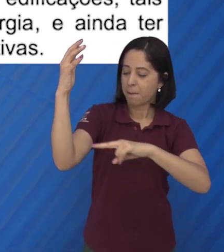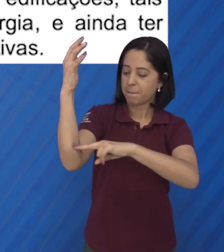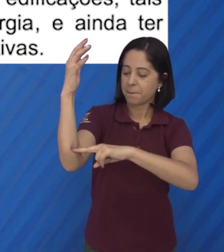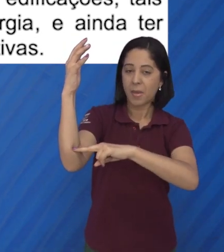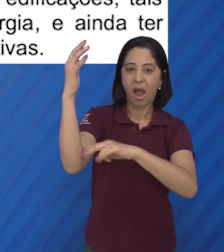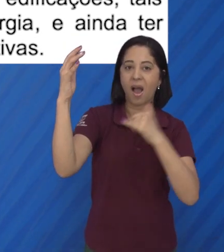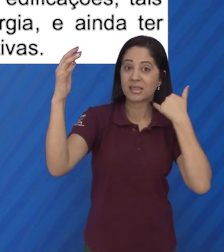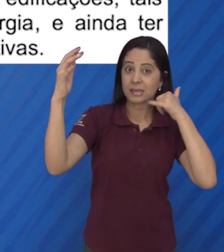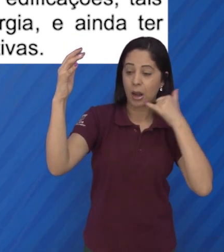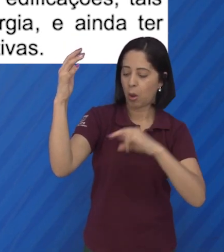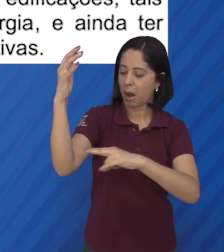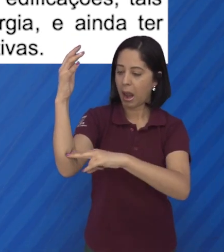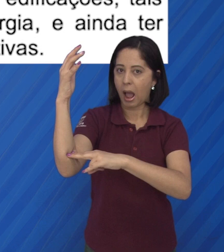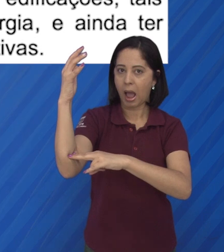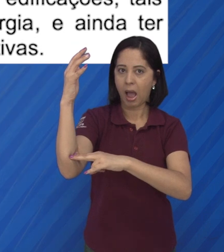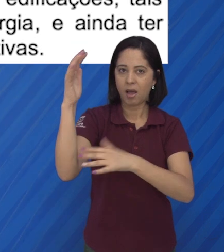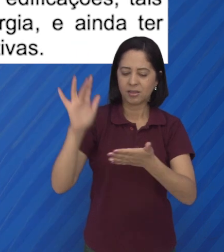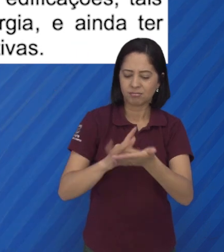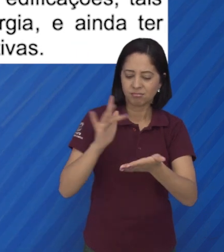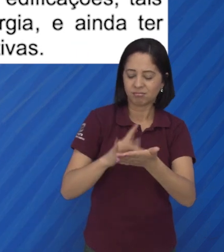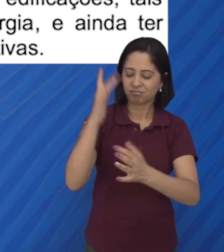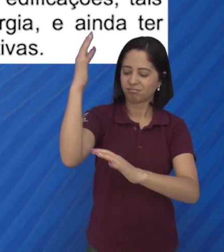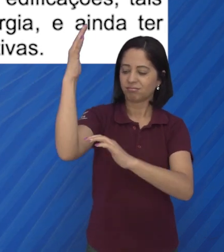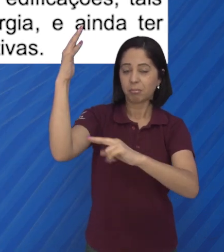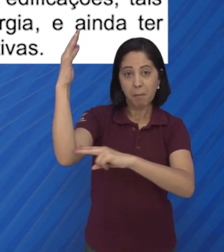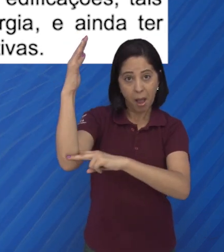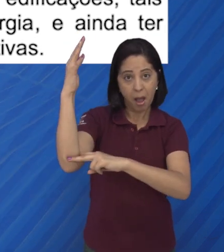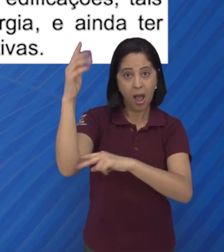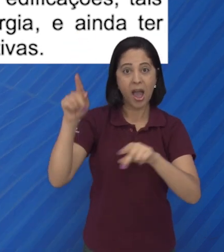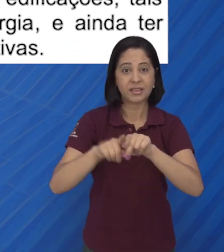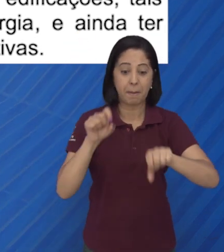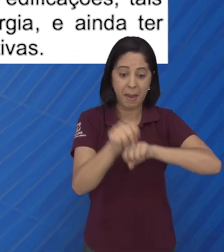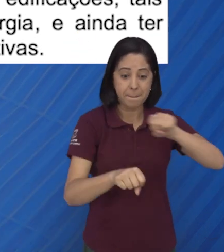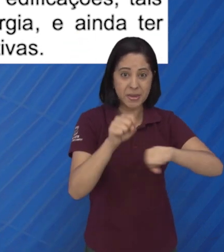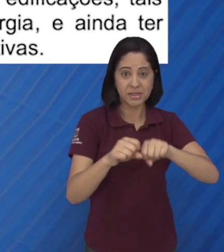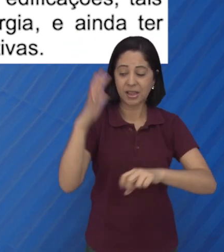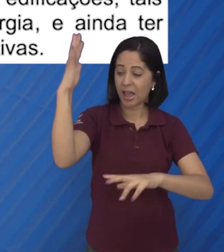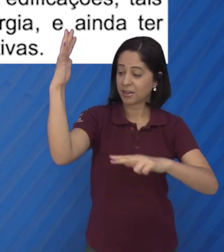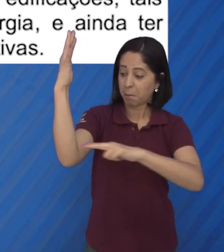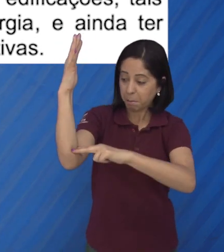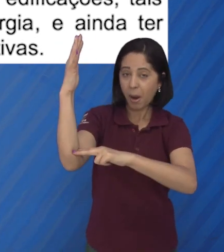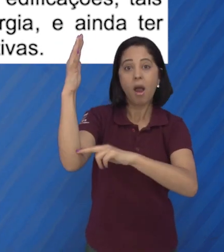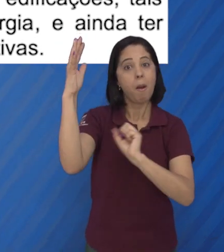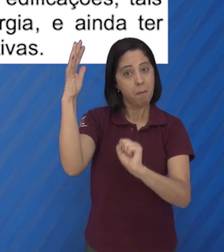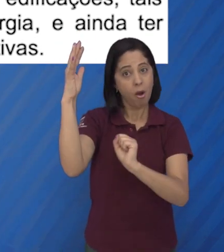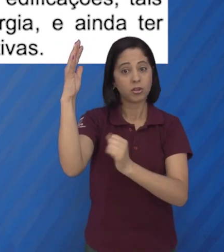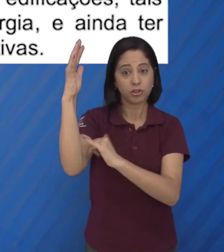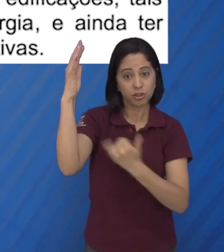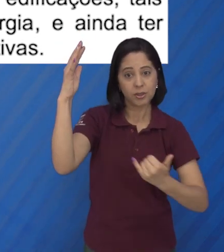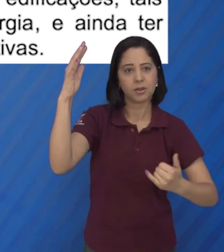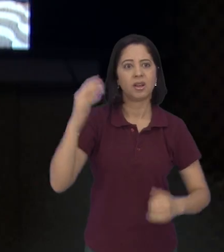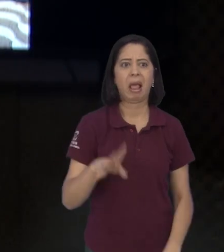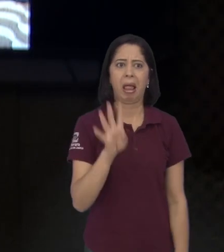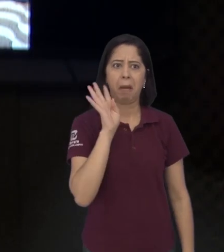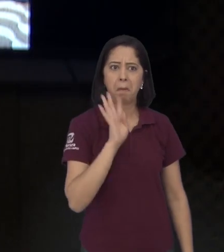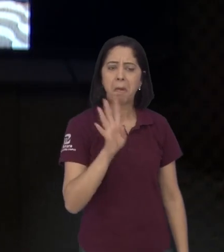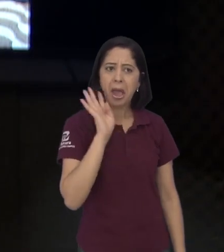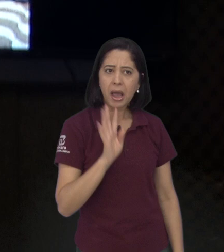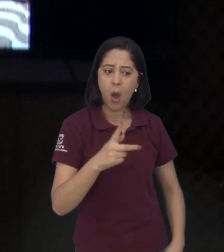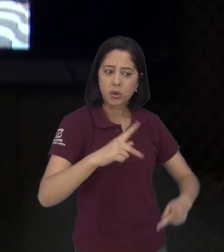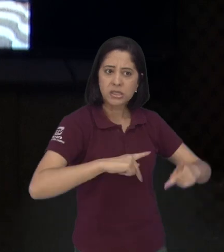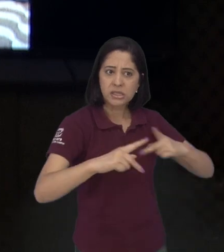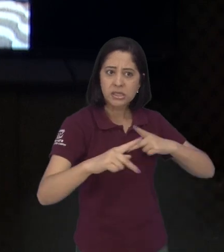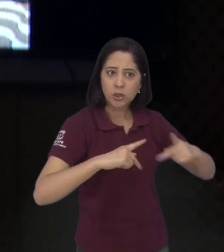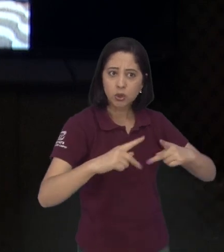do carregamento de smartphones, notebooks e até mesmo bicicletas e patinetes elétricos. Muito bacana,